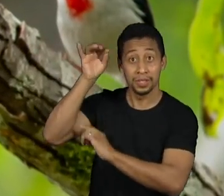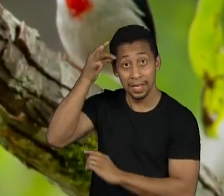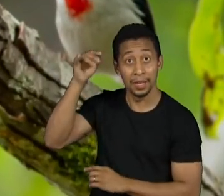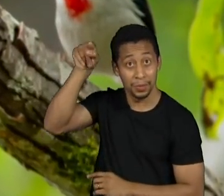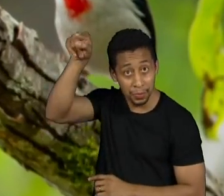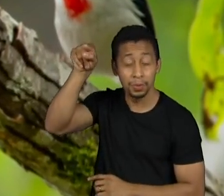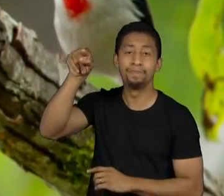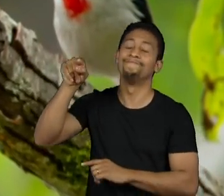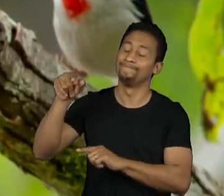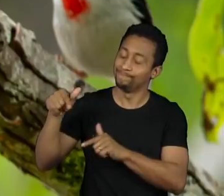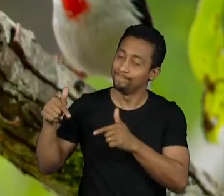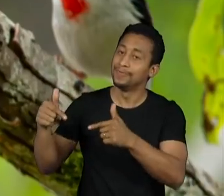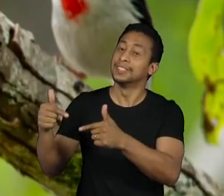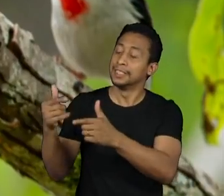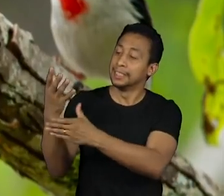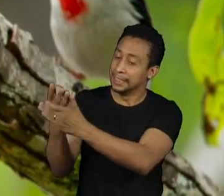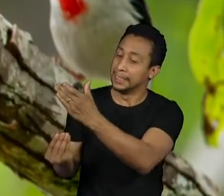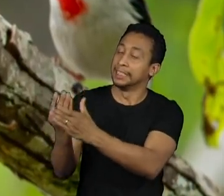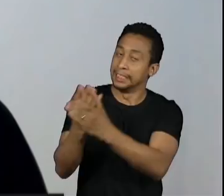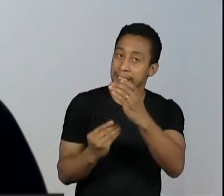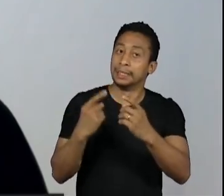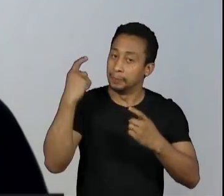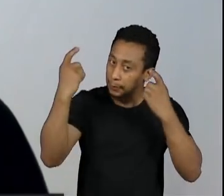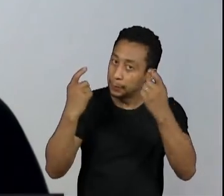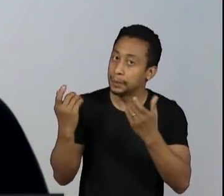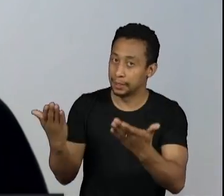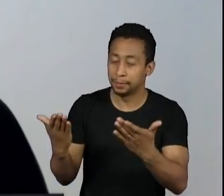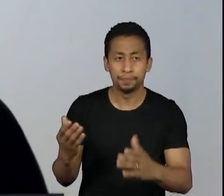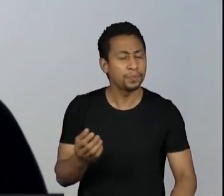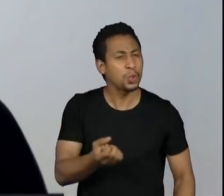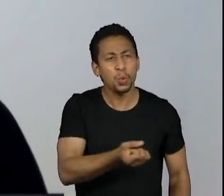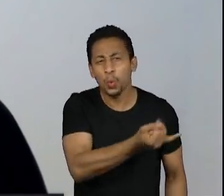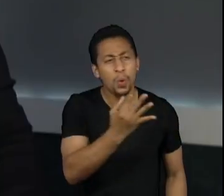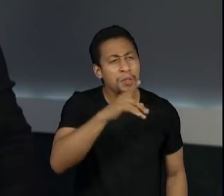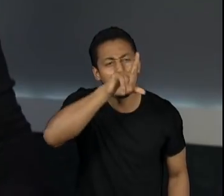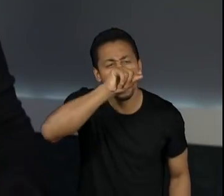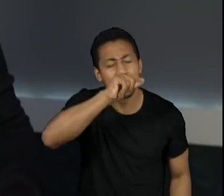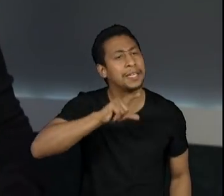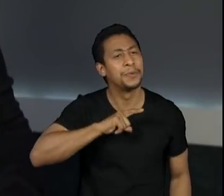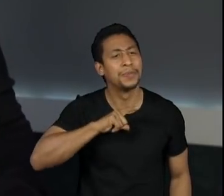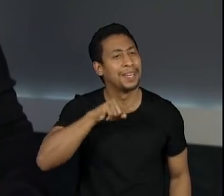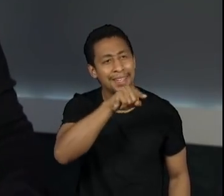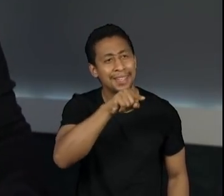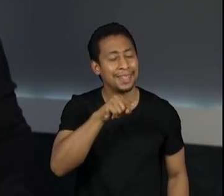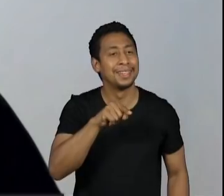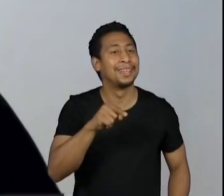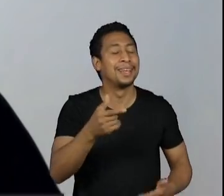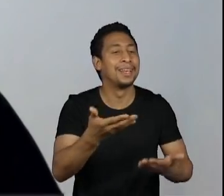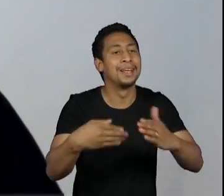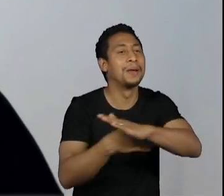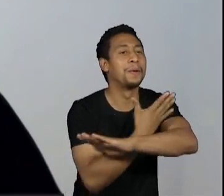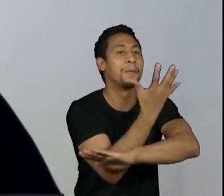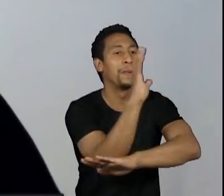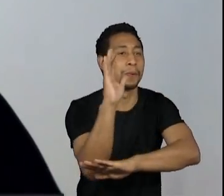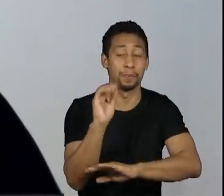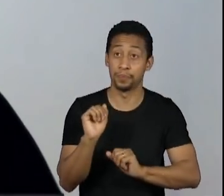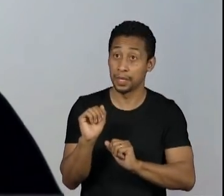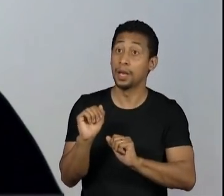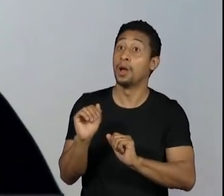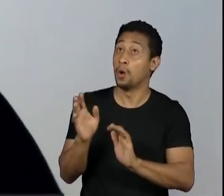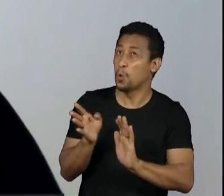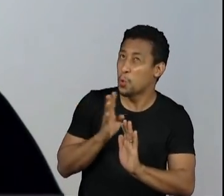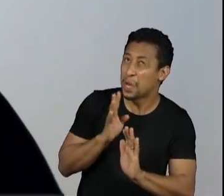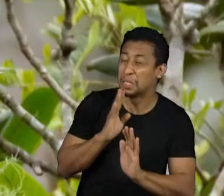situação bastante preocupante. Quantos indivíduos vocês têm em natureza? Conhecidos